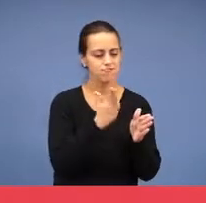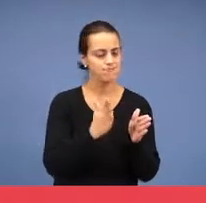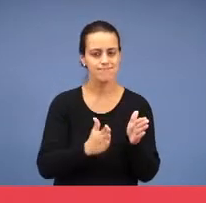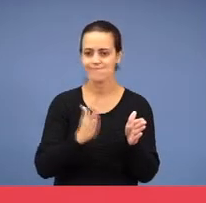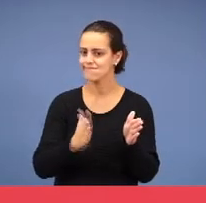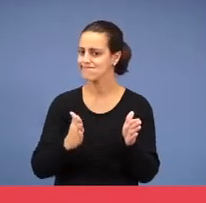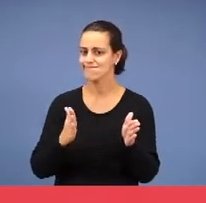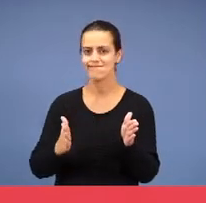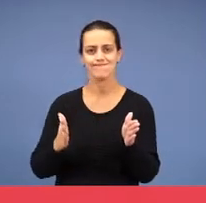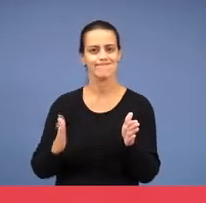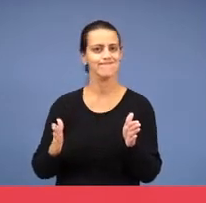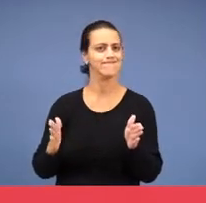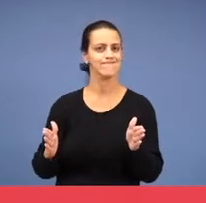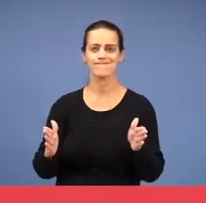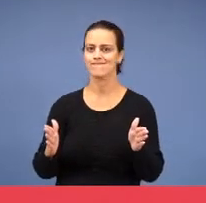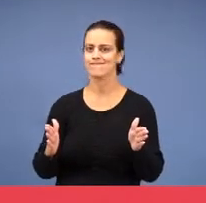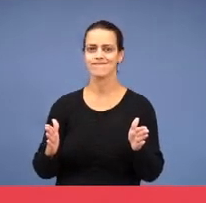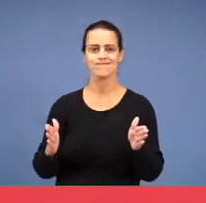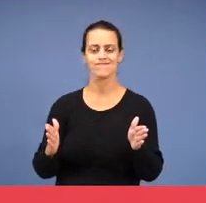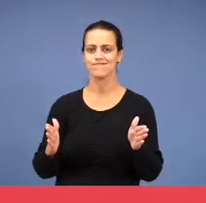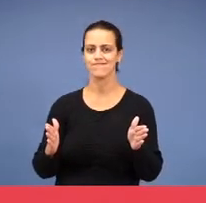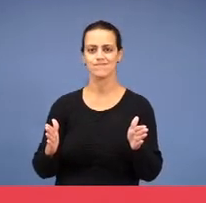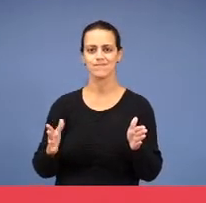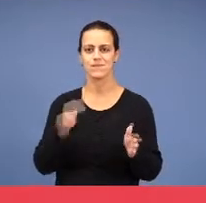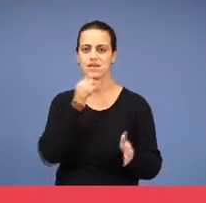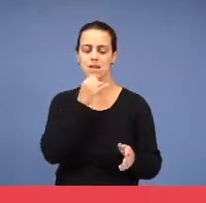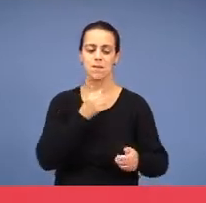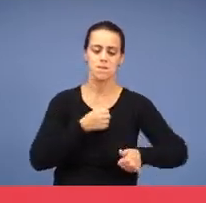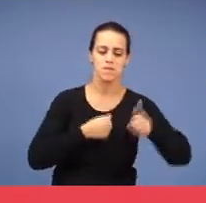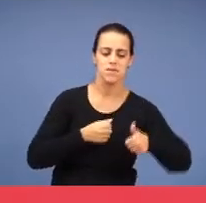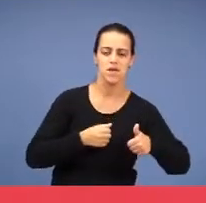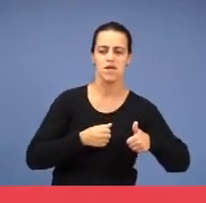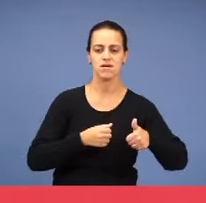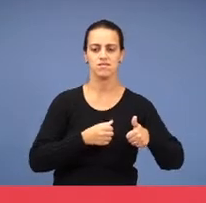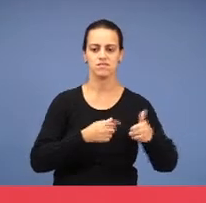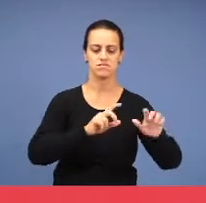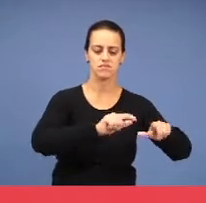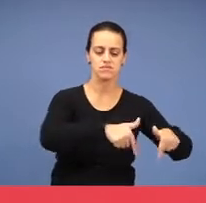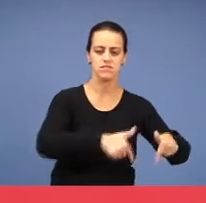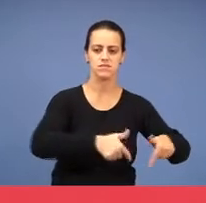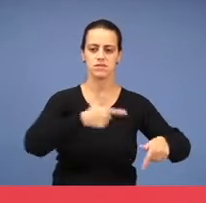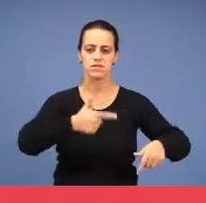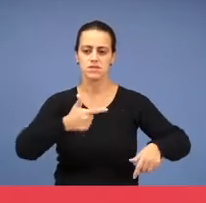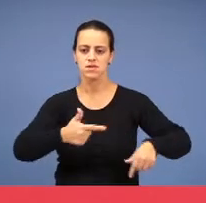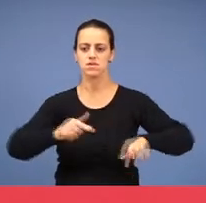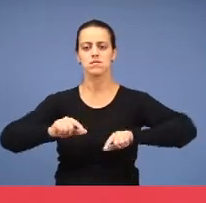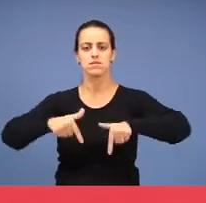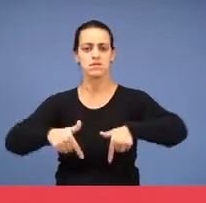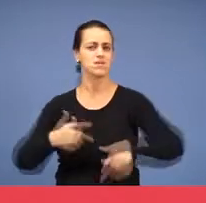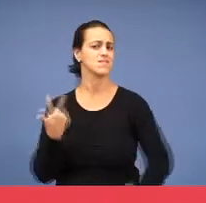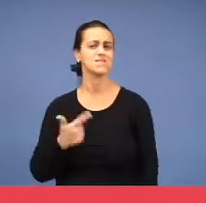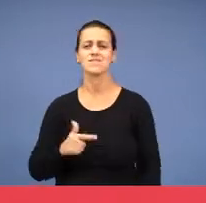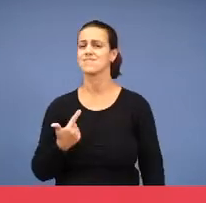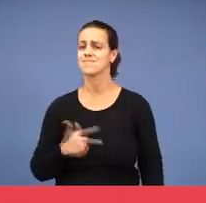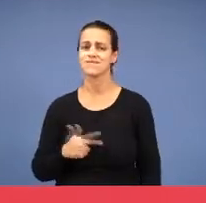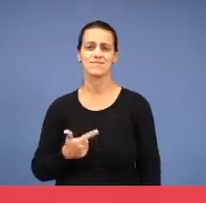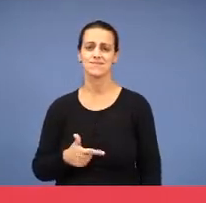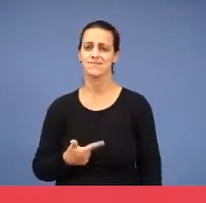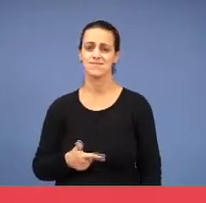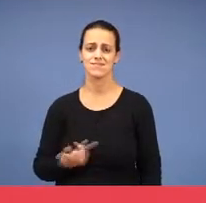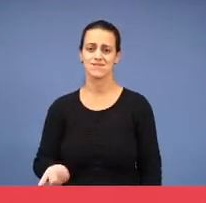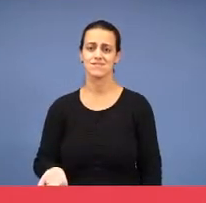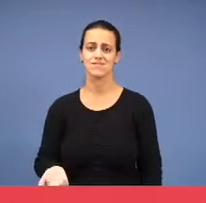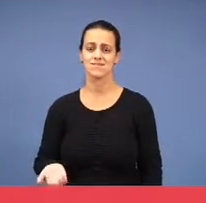uma preocupação. Quer dizer, primeiro vai acontecer isso, depois vai acontecer aquilo, depois vai acontecer aquilo. Não existe isso. Tudo